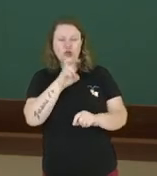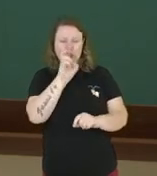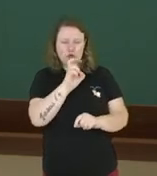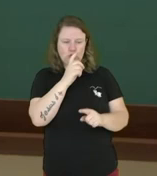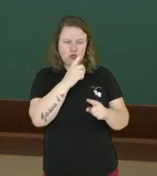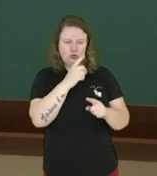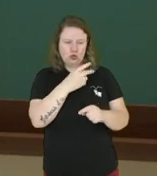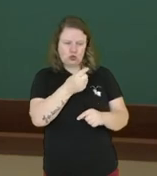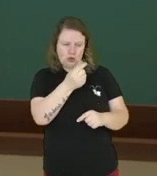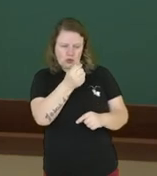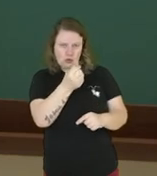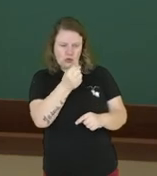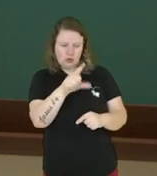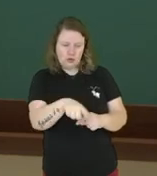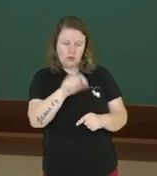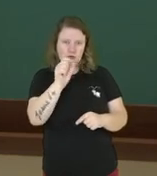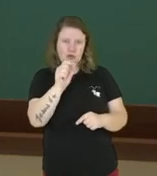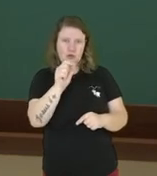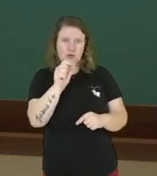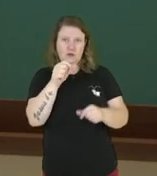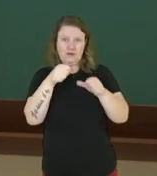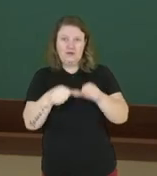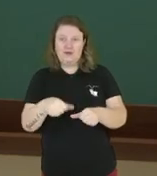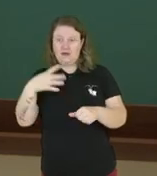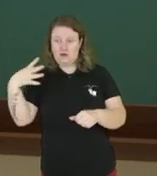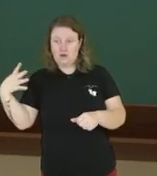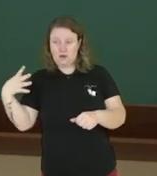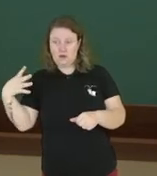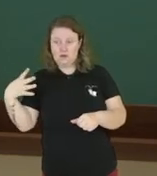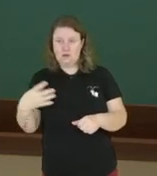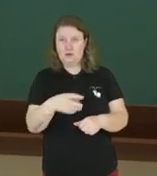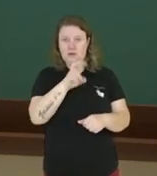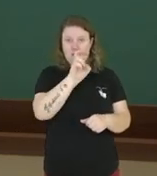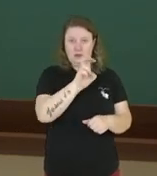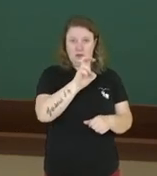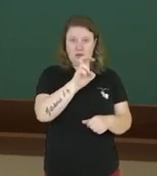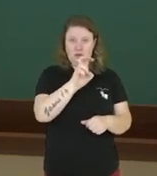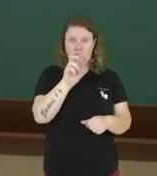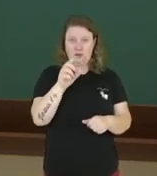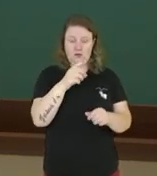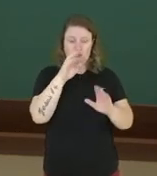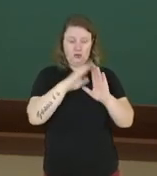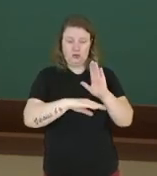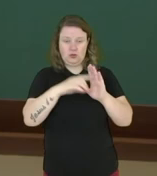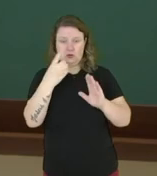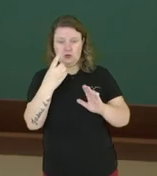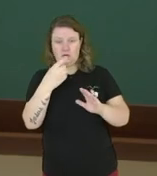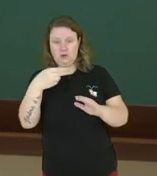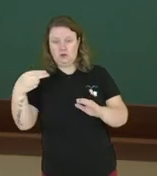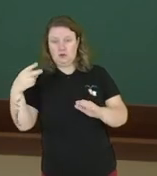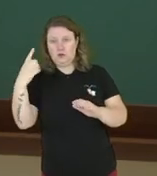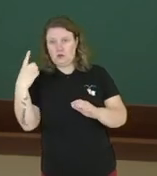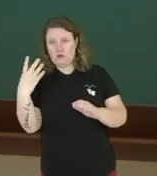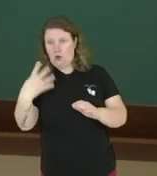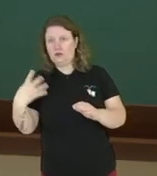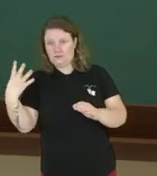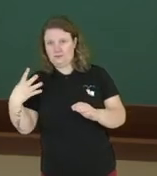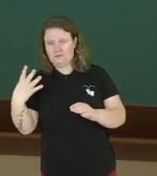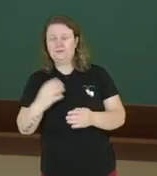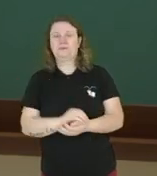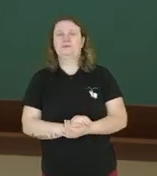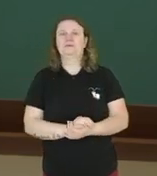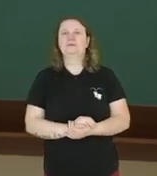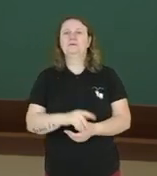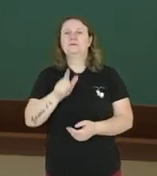primeira, retiro uma, depois eu só vou ter 4. Então, olha lá, a chance de tirar 10 é uma, é duas, são